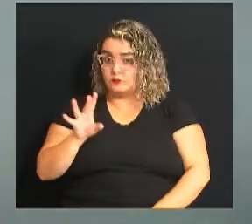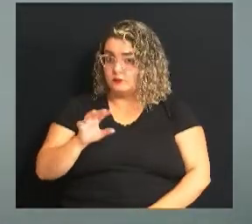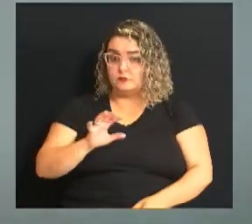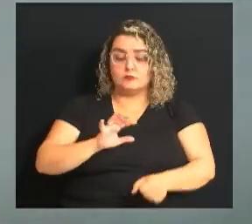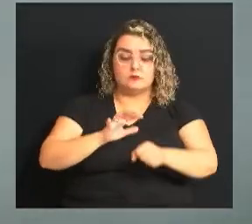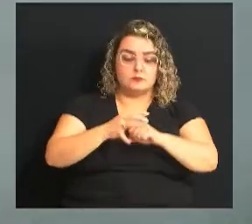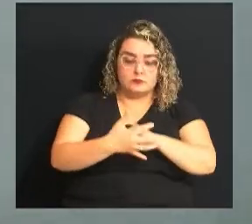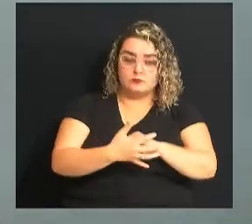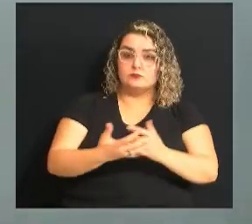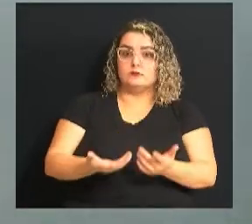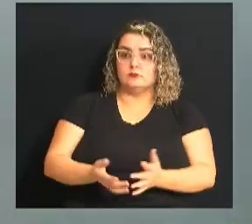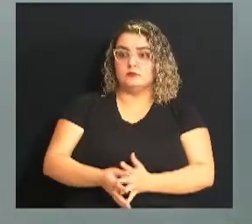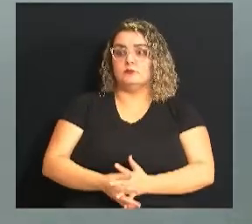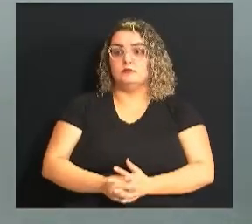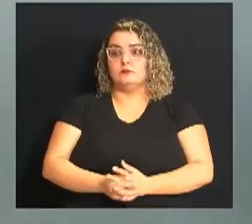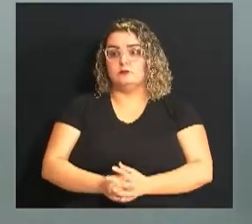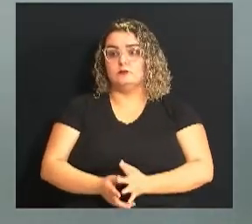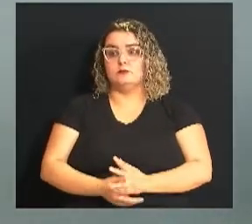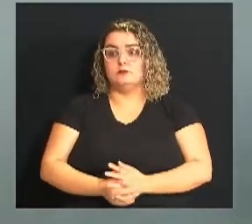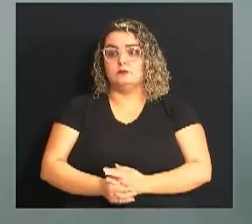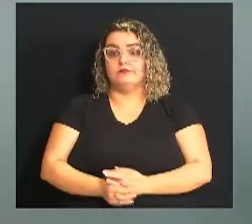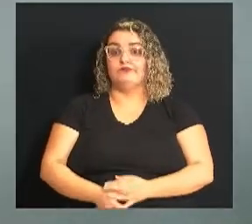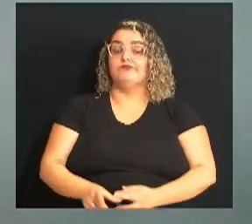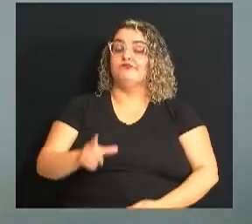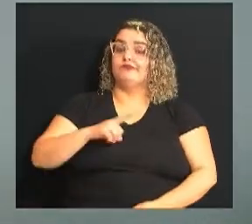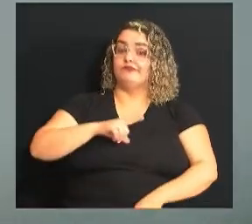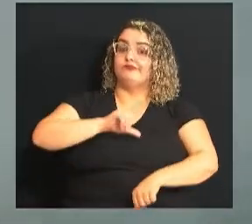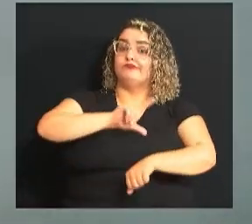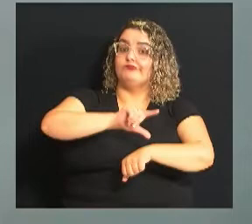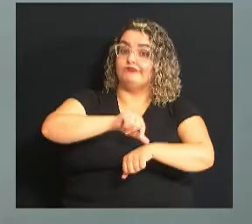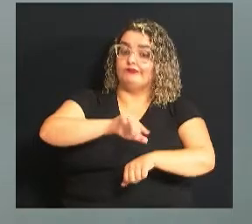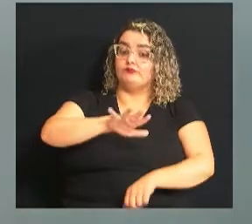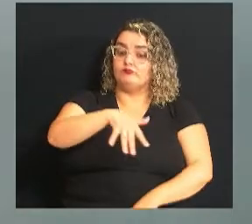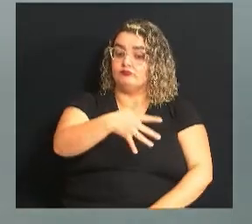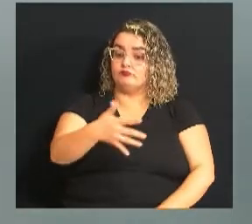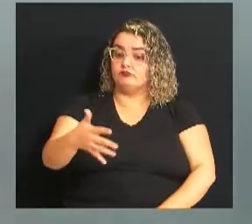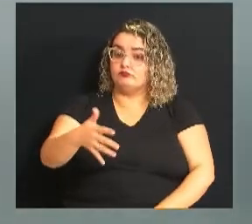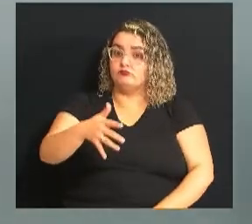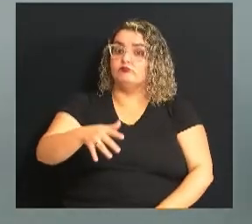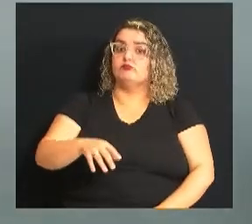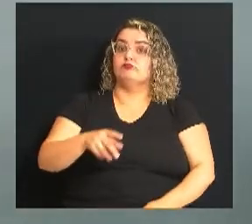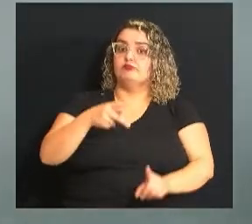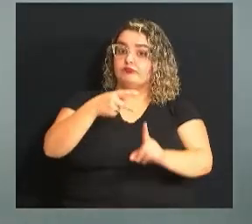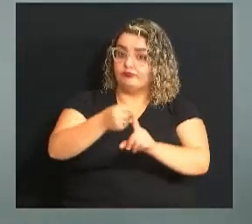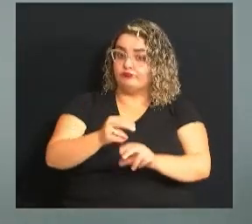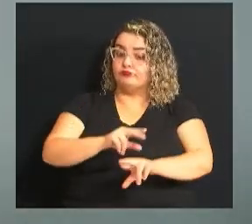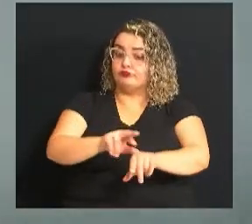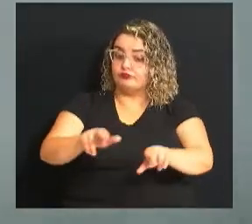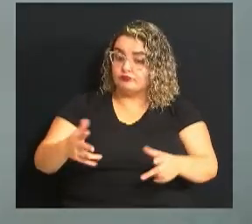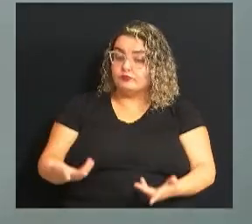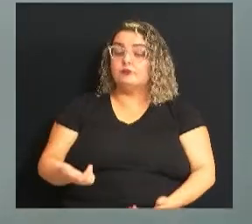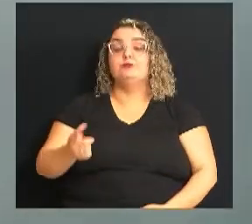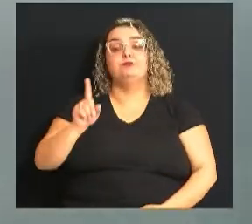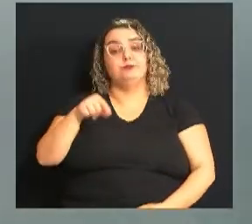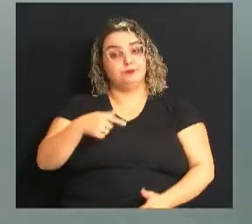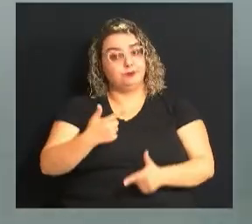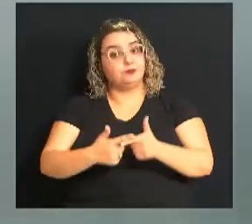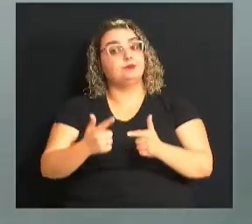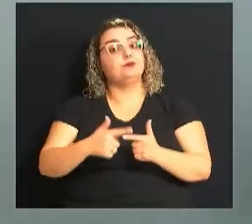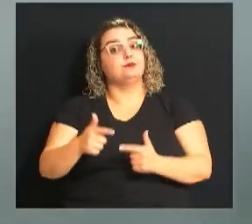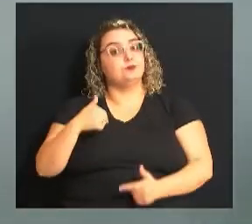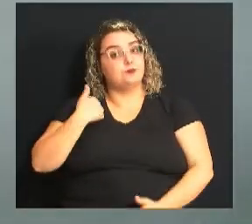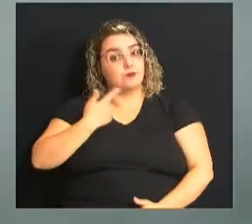temos um atraso vacinal brutal de uma série de vacinas, então isso é um problema para a gente